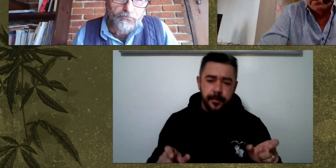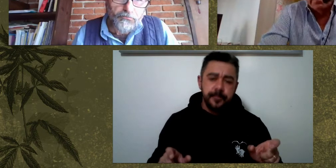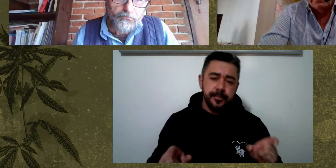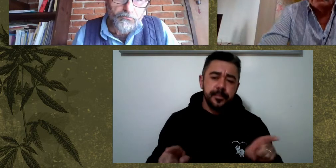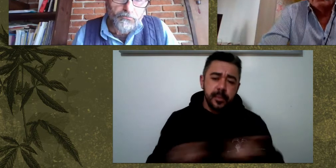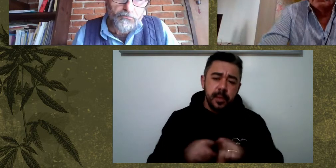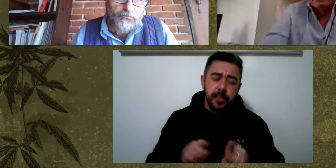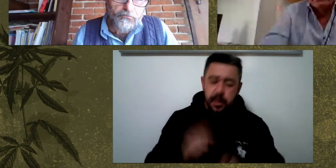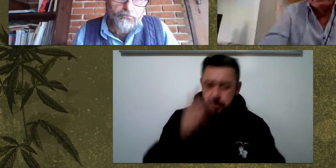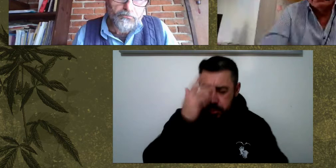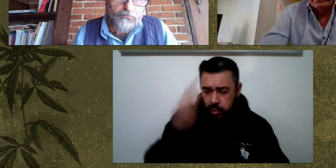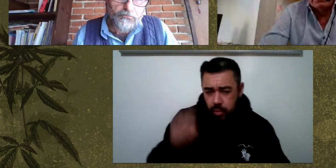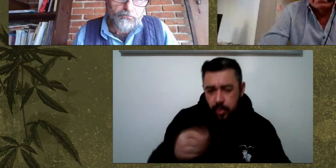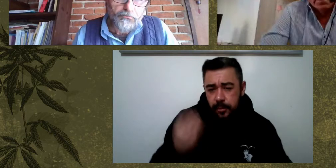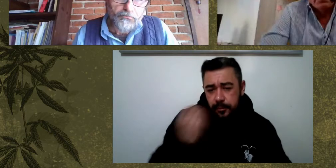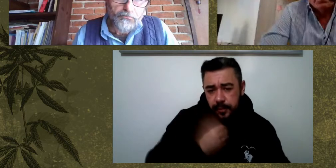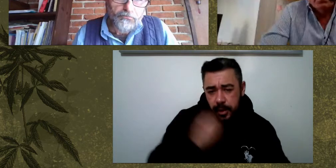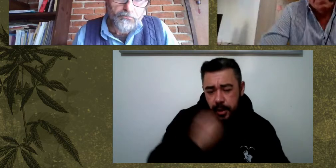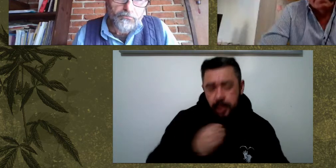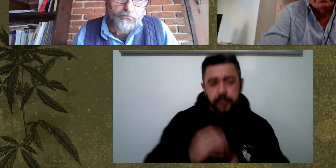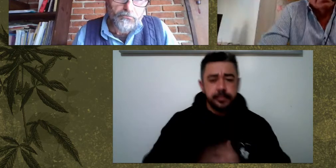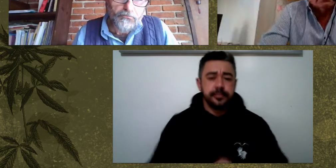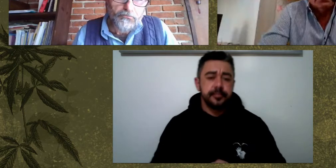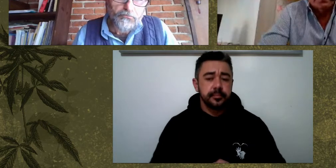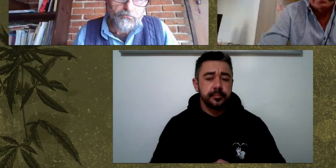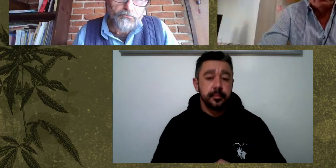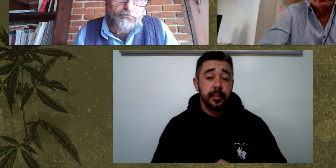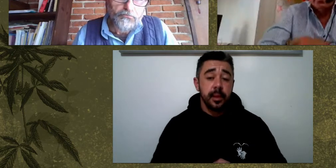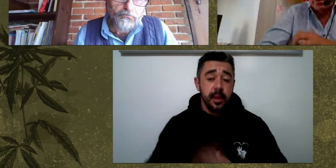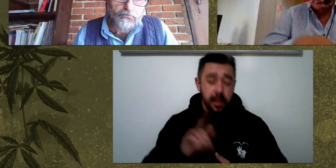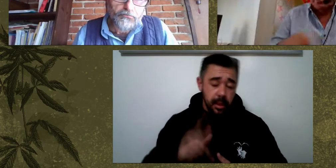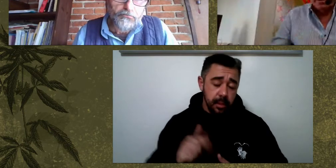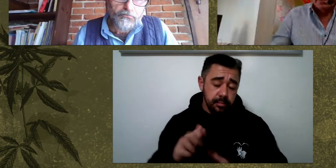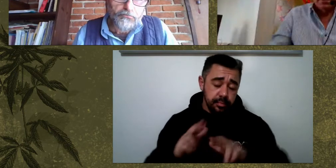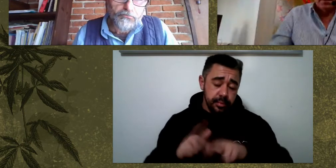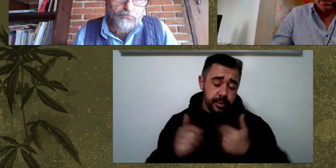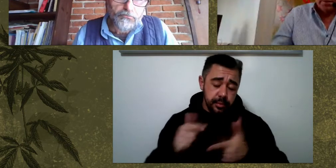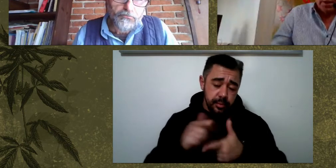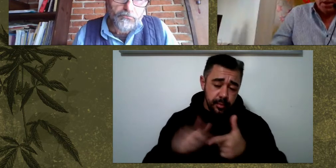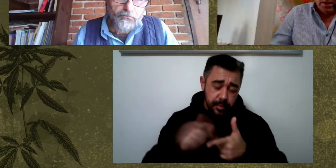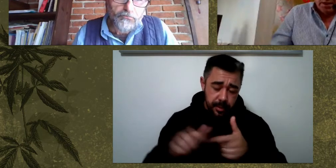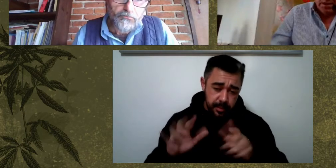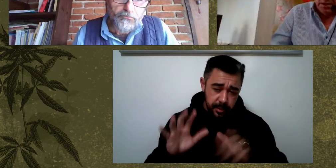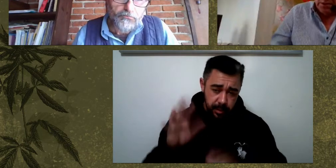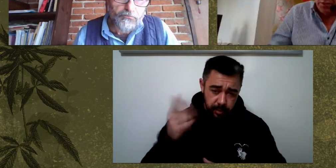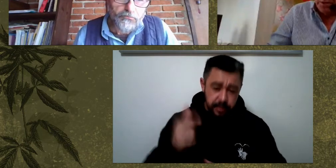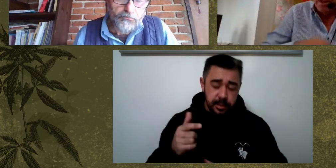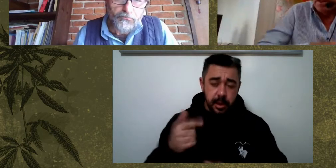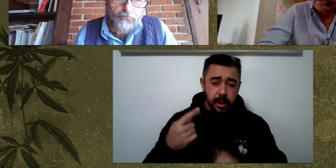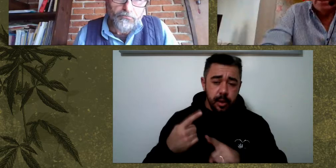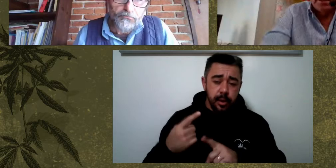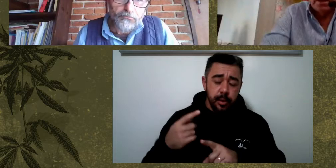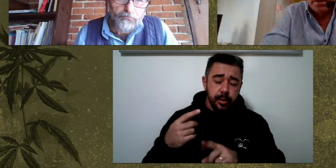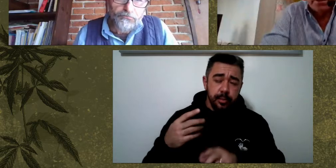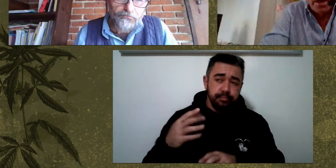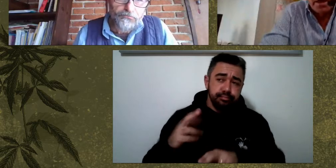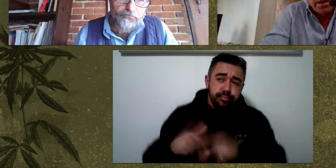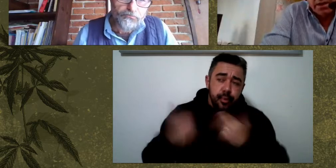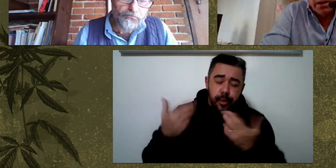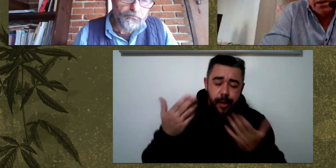que é a problemática relacionada com o uso de substâncias